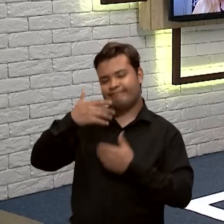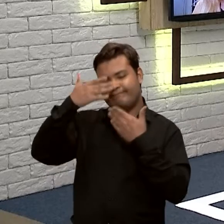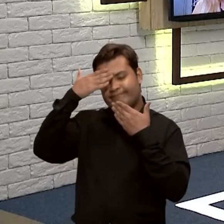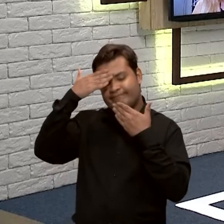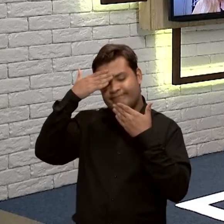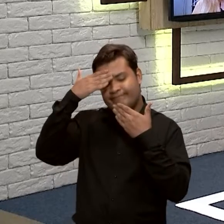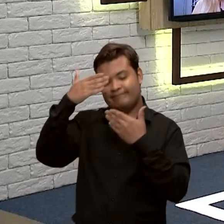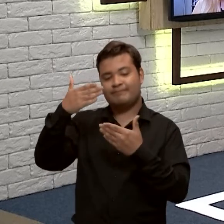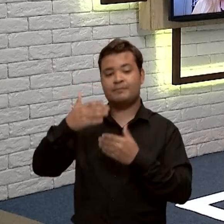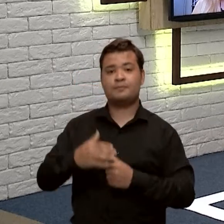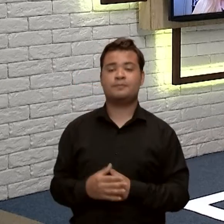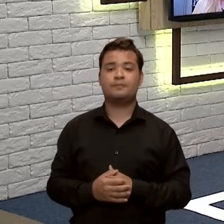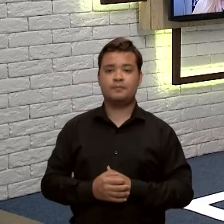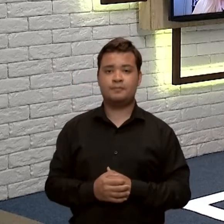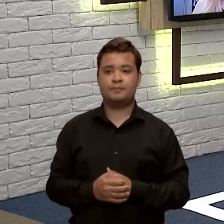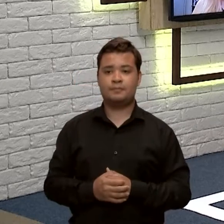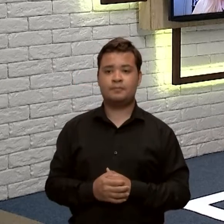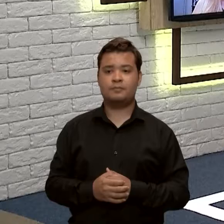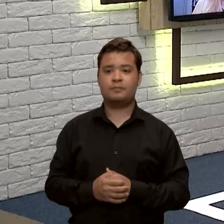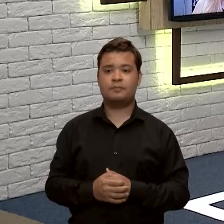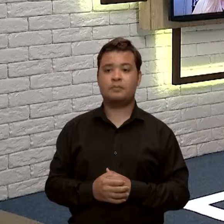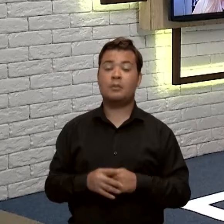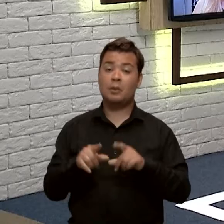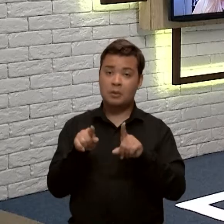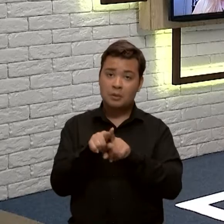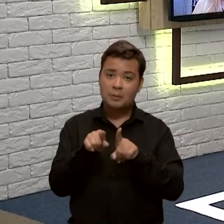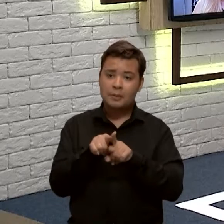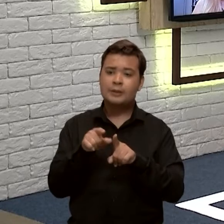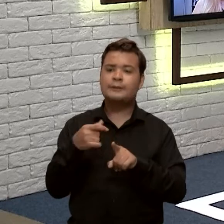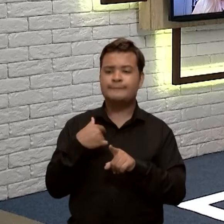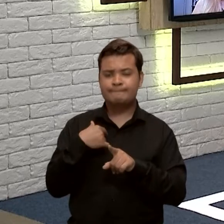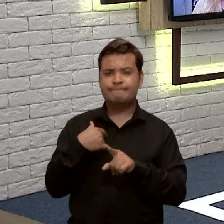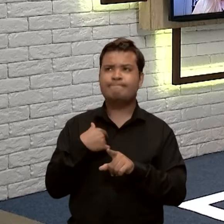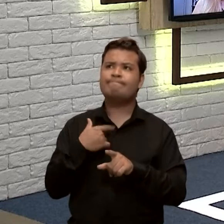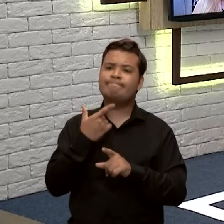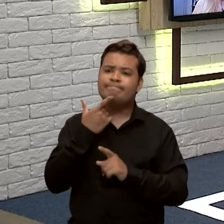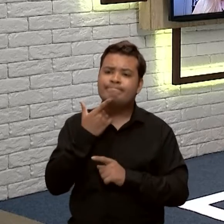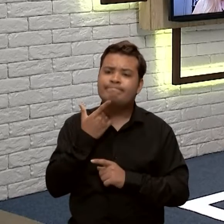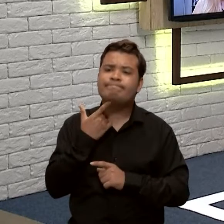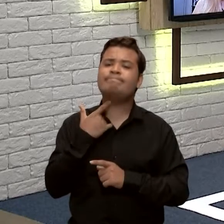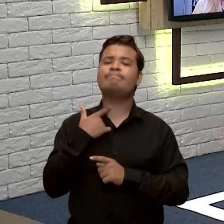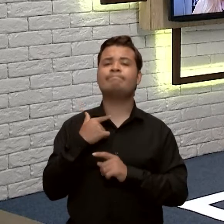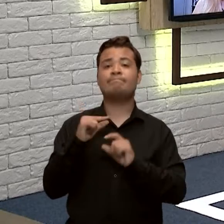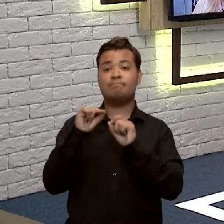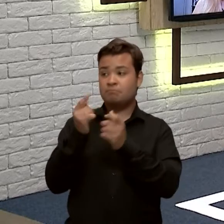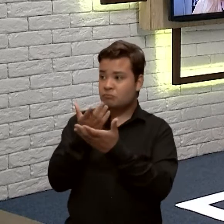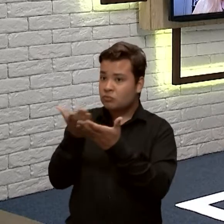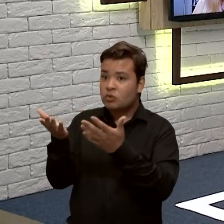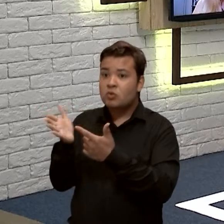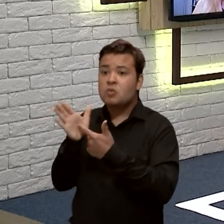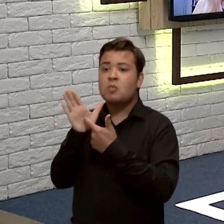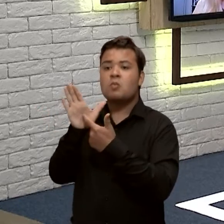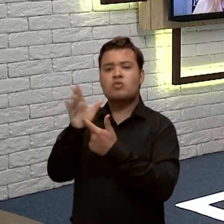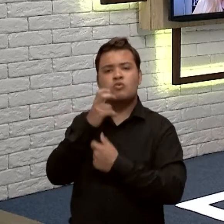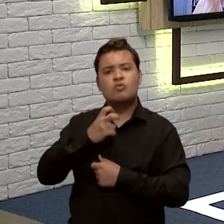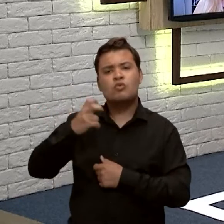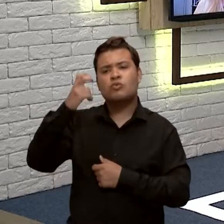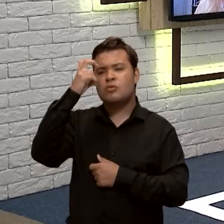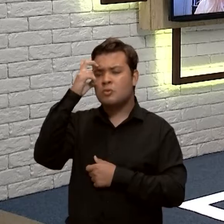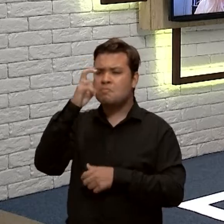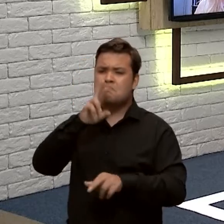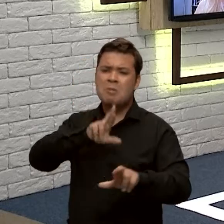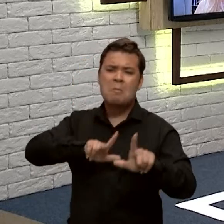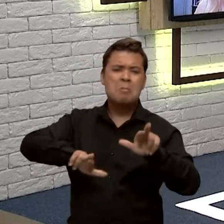agradeço e faço votos de que continuem trazendo a pluralidade cultural que é